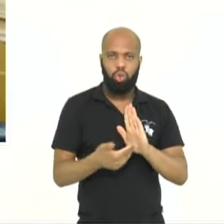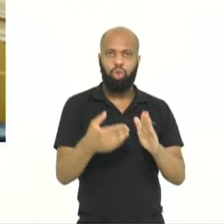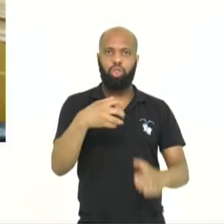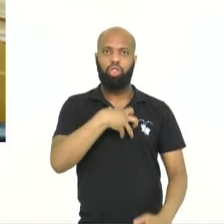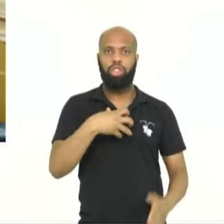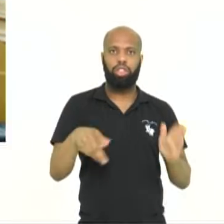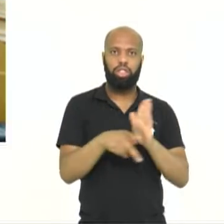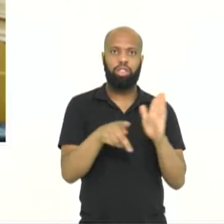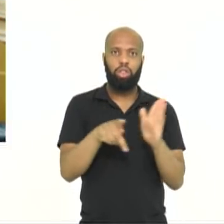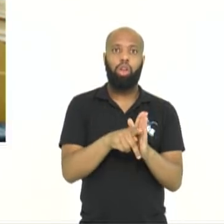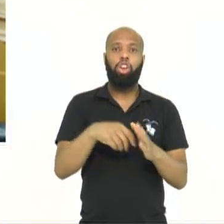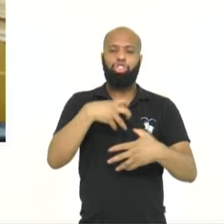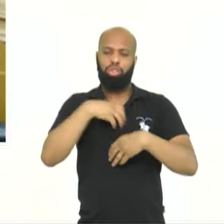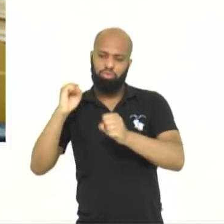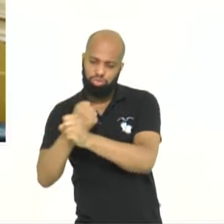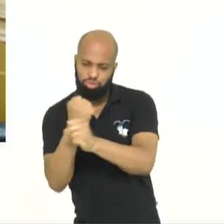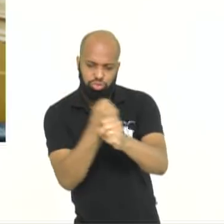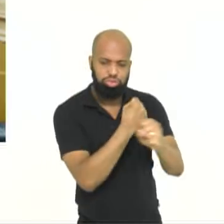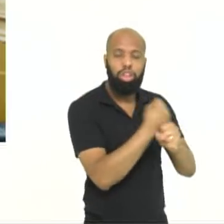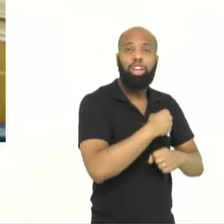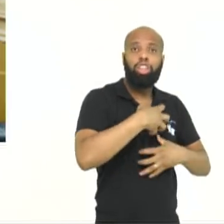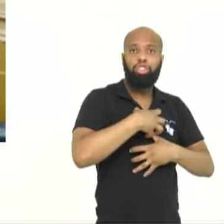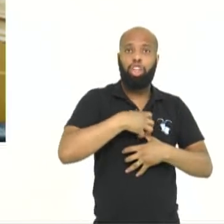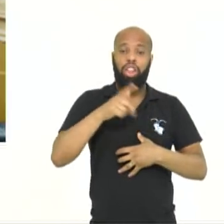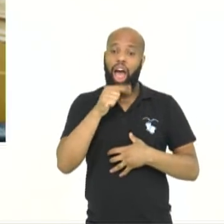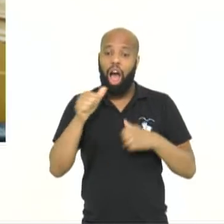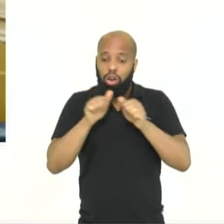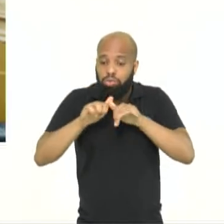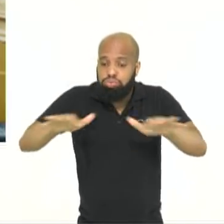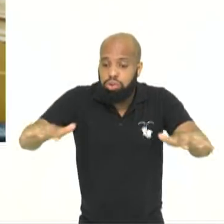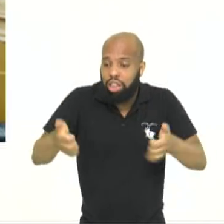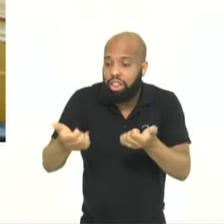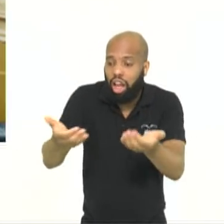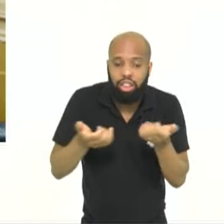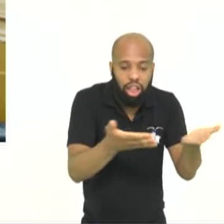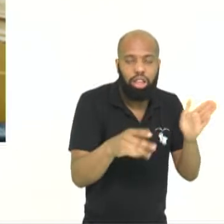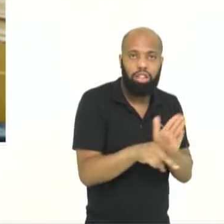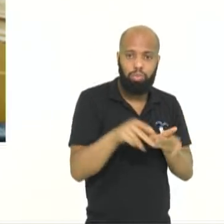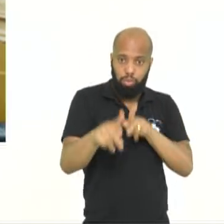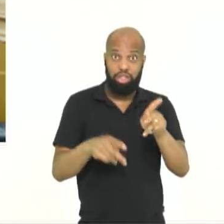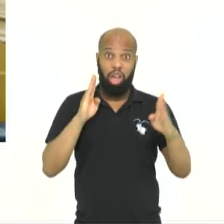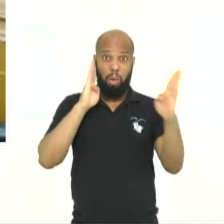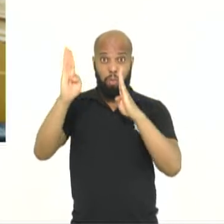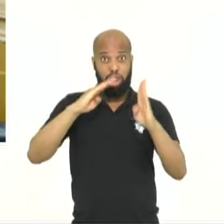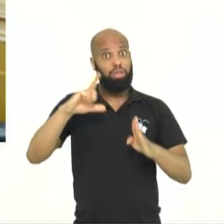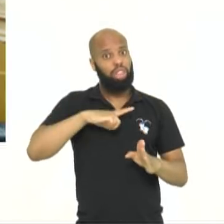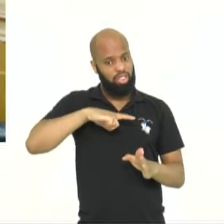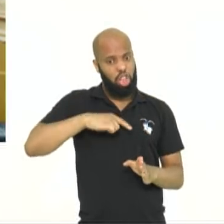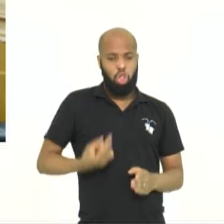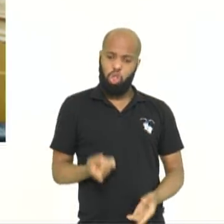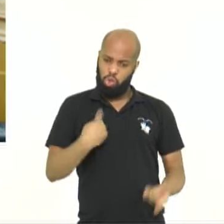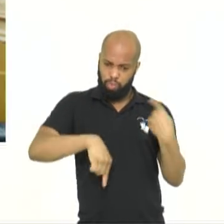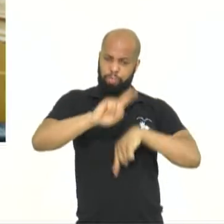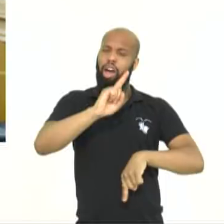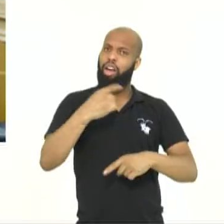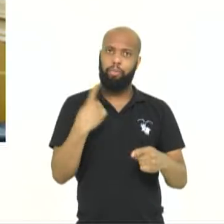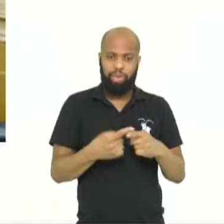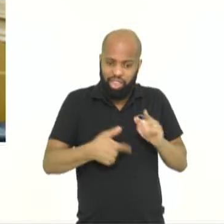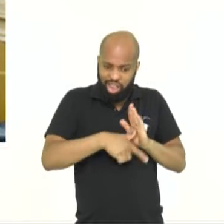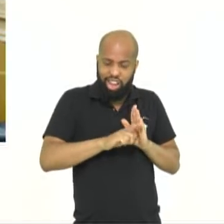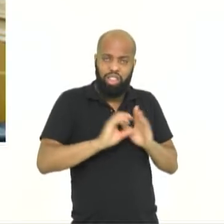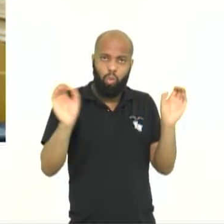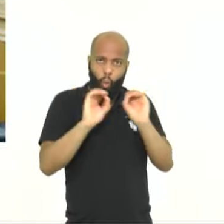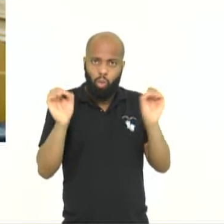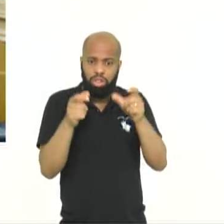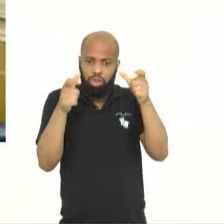suas edificações. Um sistema de abastecimento que, para a época, foi revolucionário, né? Não existia em quase